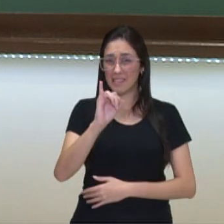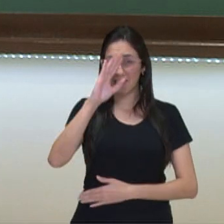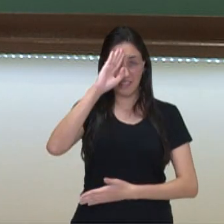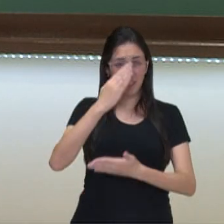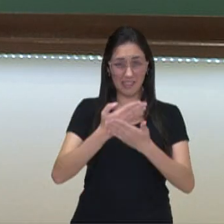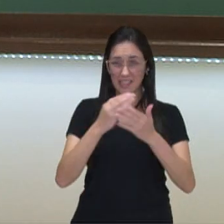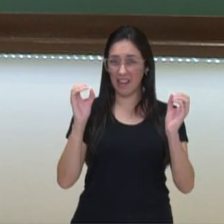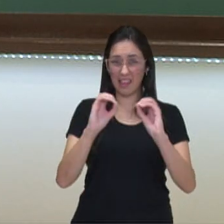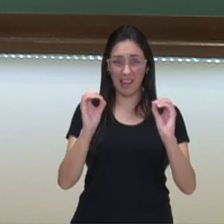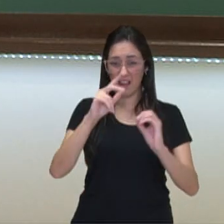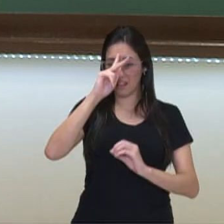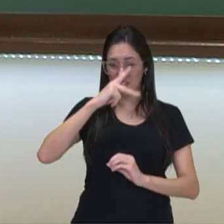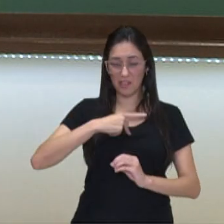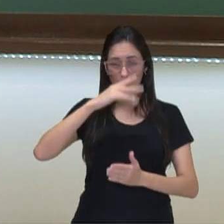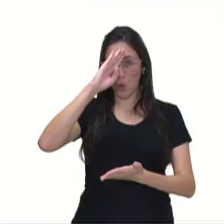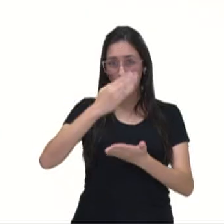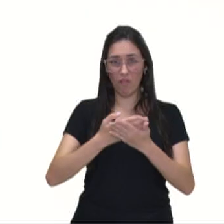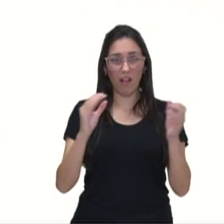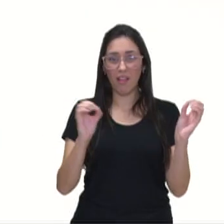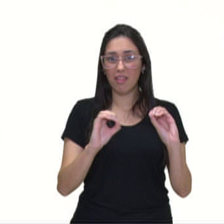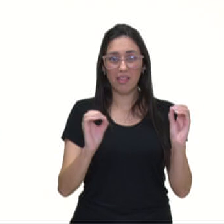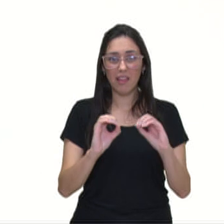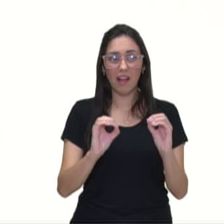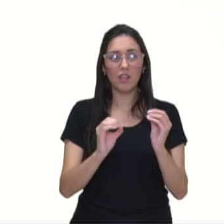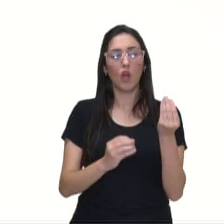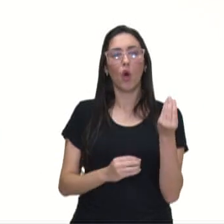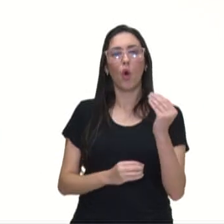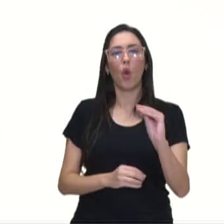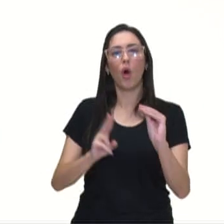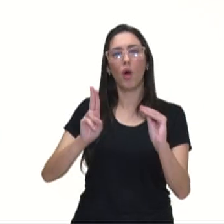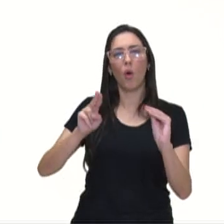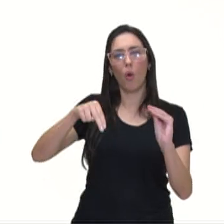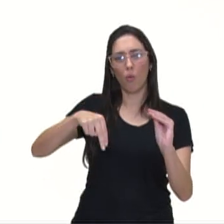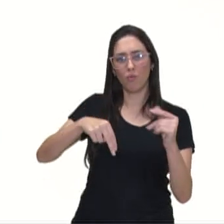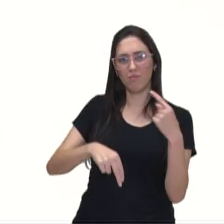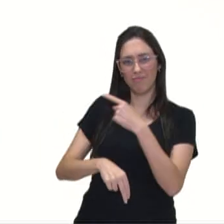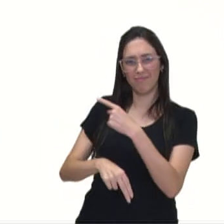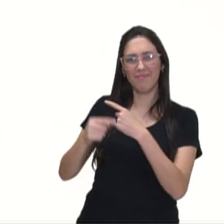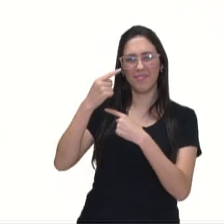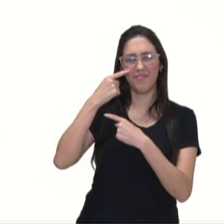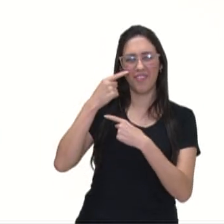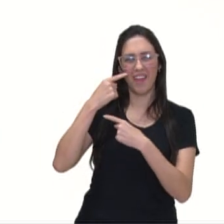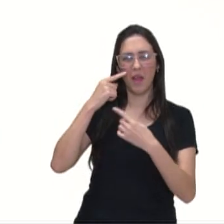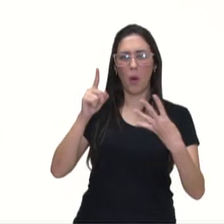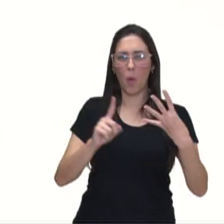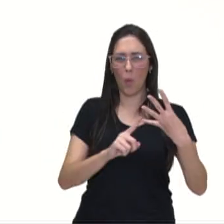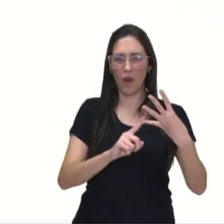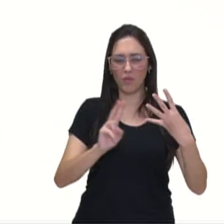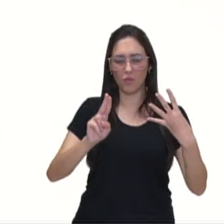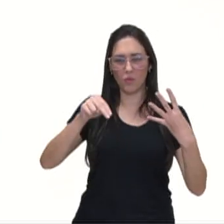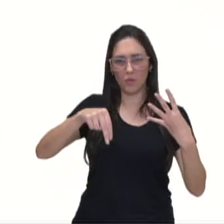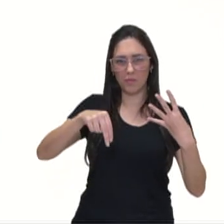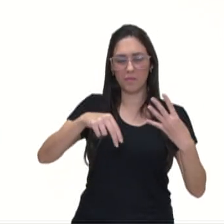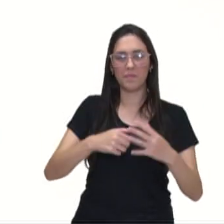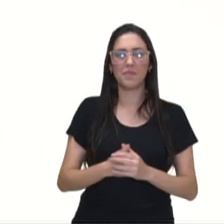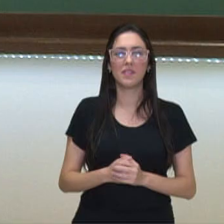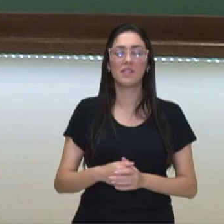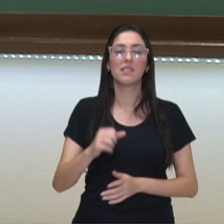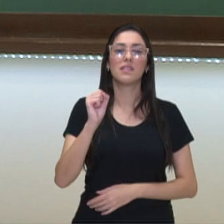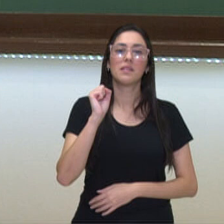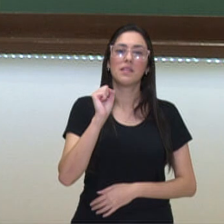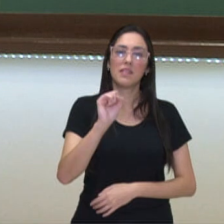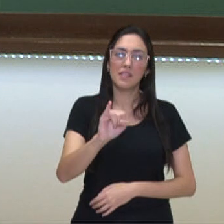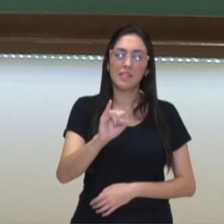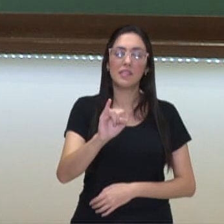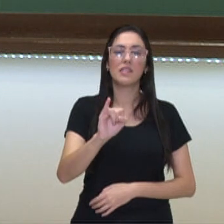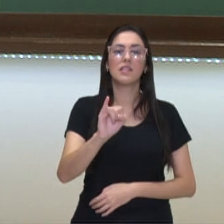confiança em si mesmo? Então vai ser unconfident. E se eu quiser falar do modo de não